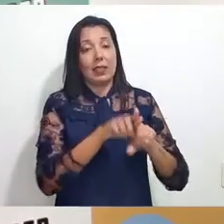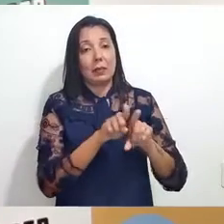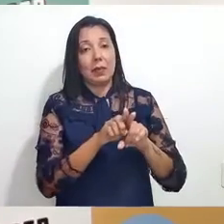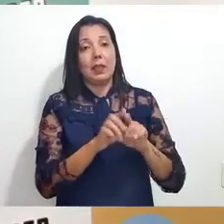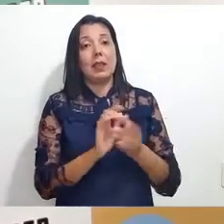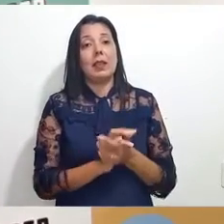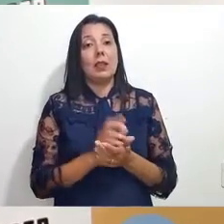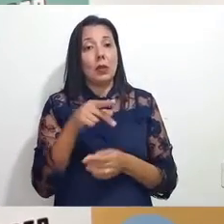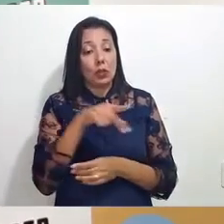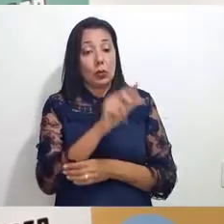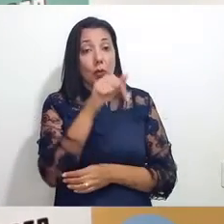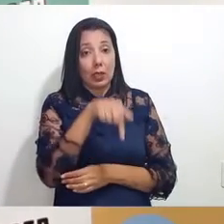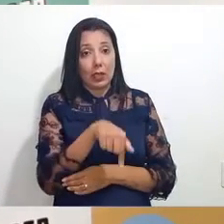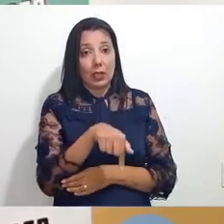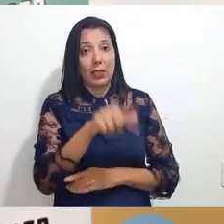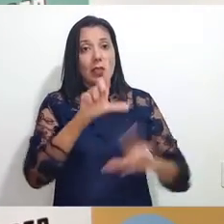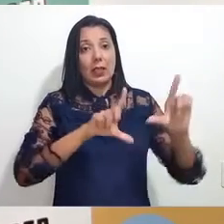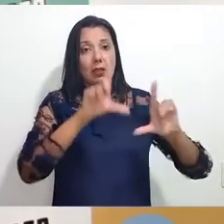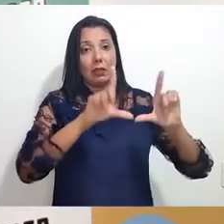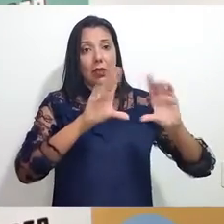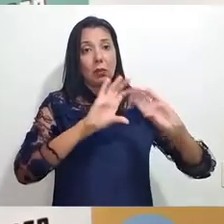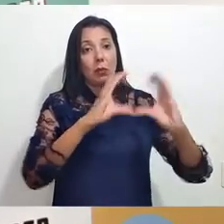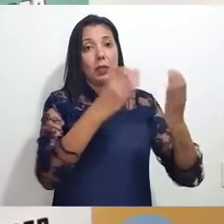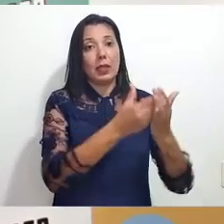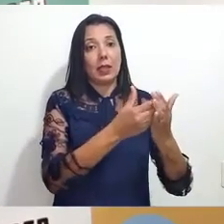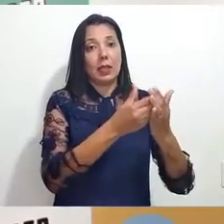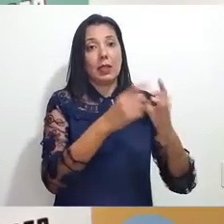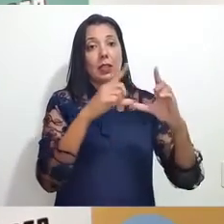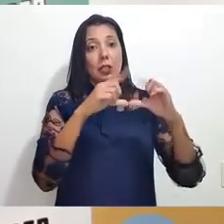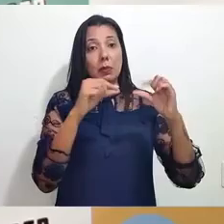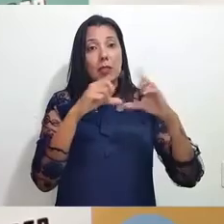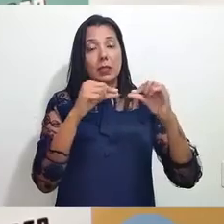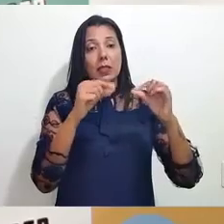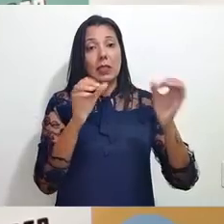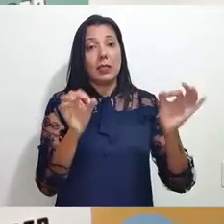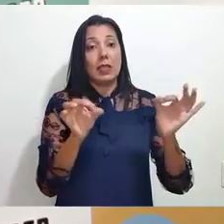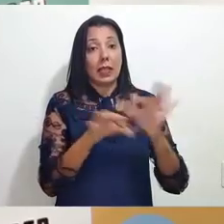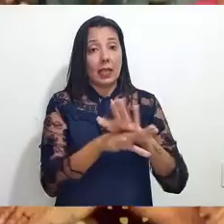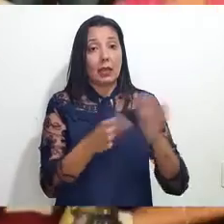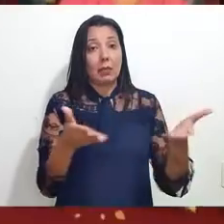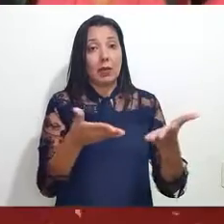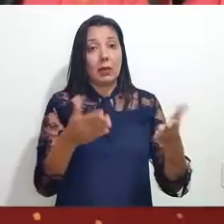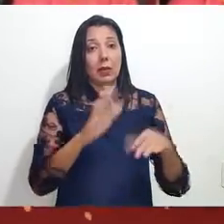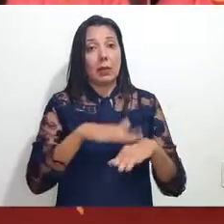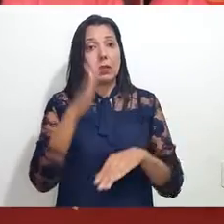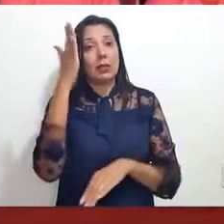e até o próximo Saber Viver em Casa do Sindicato dos Professores.